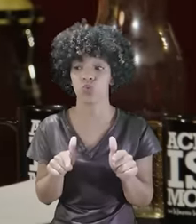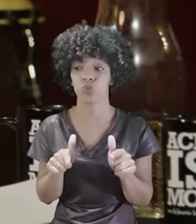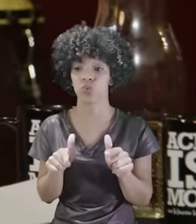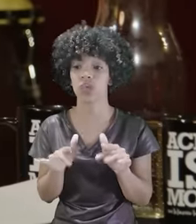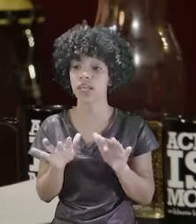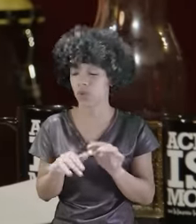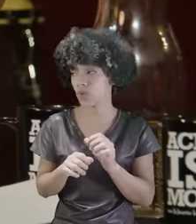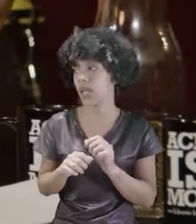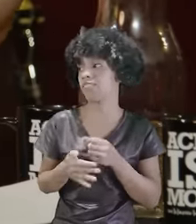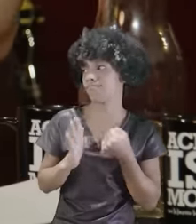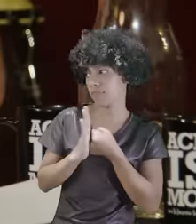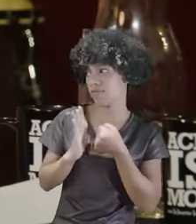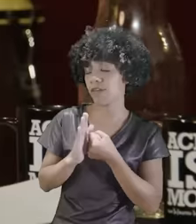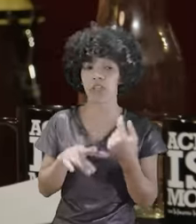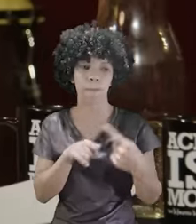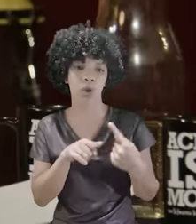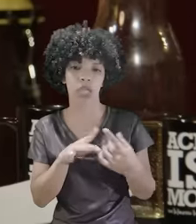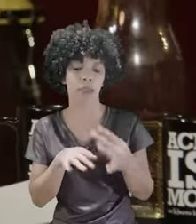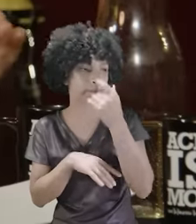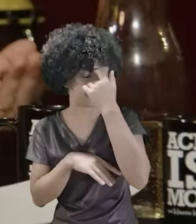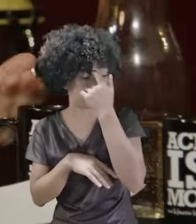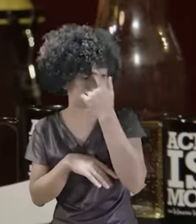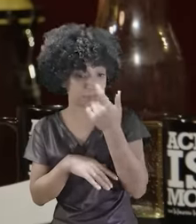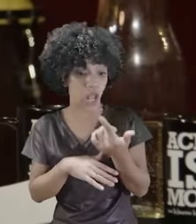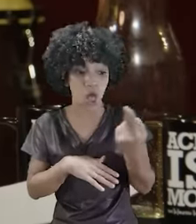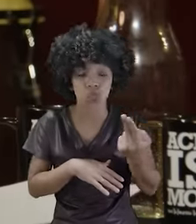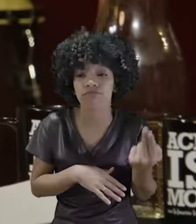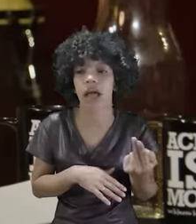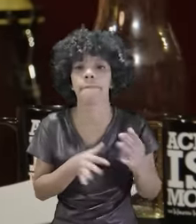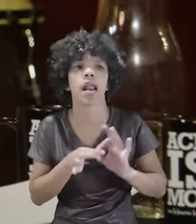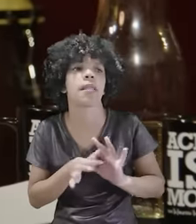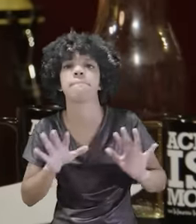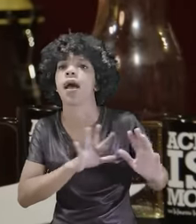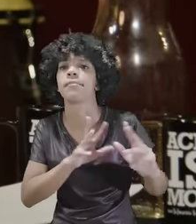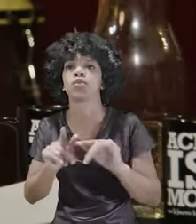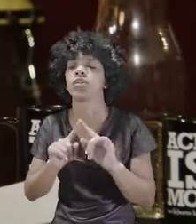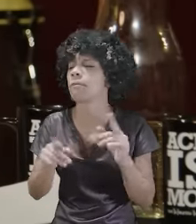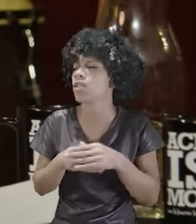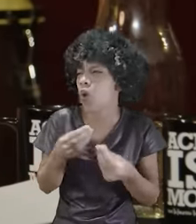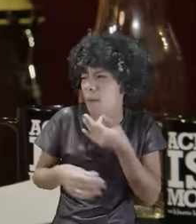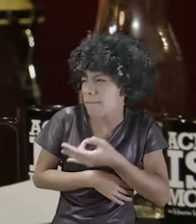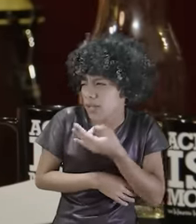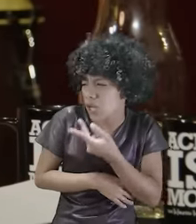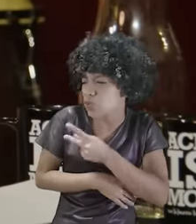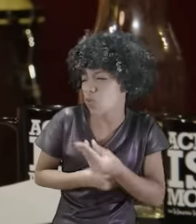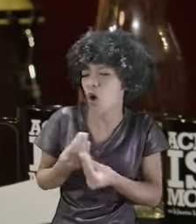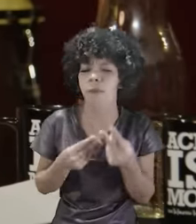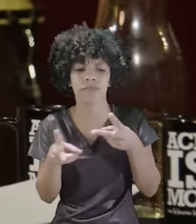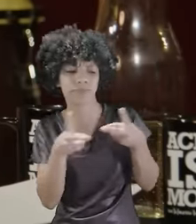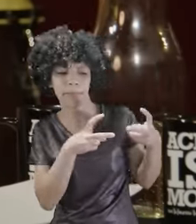é esse que isso daí que ele tava falando por isso que ele falou cara não dá para liberar para todo mundo tal como é que você vê essa situação